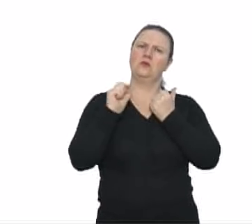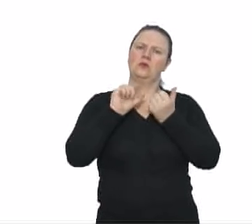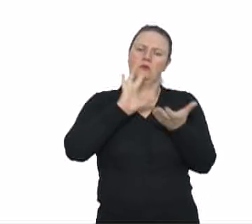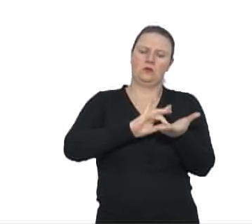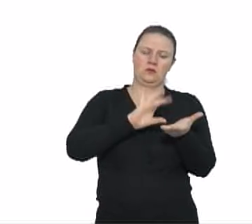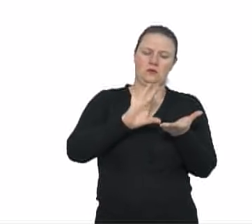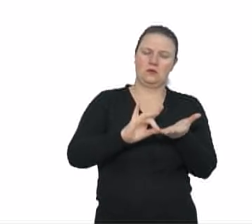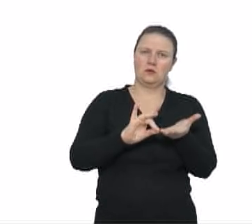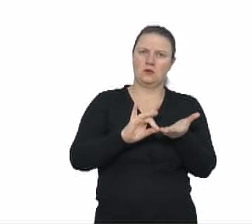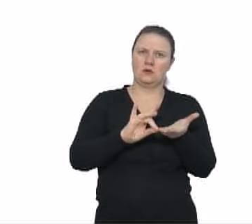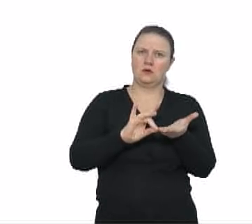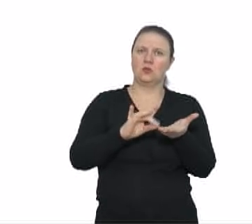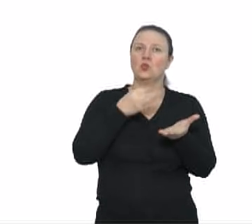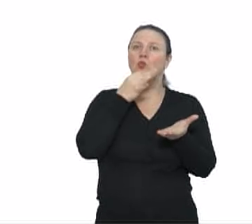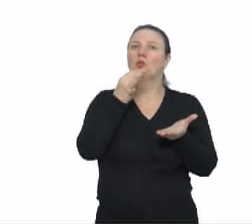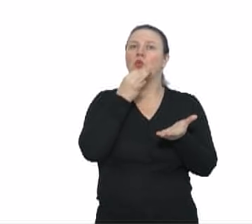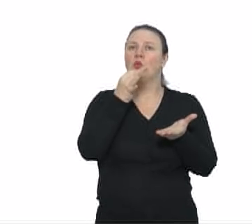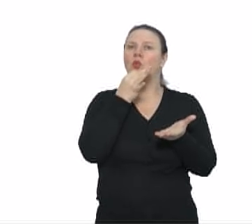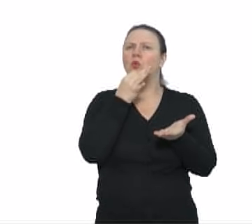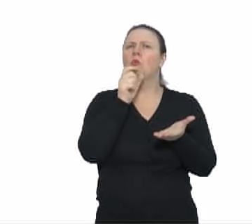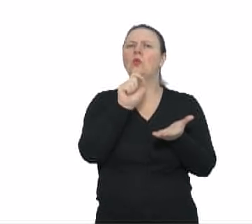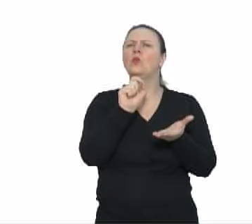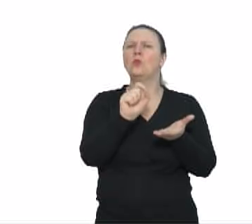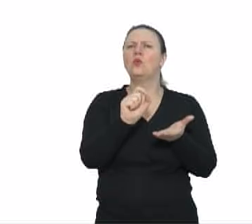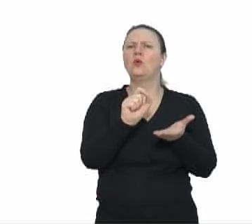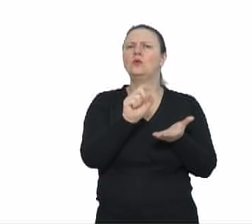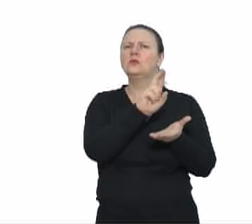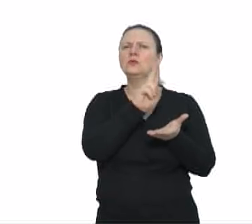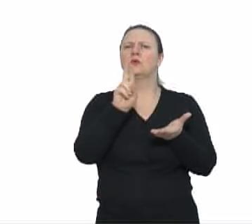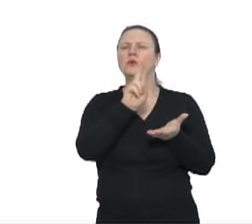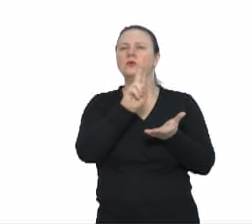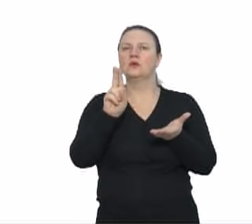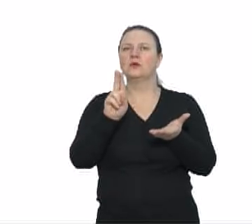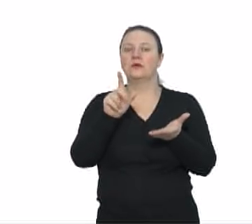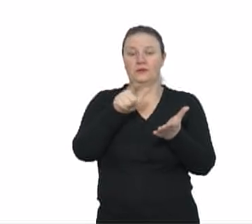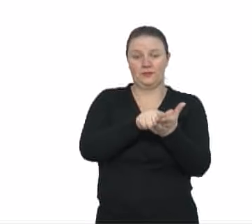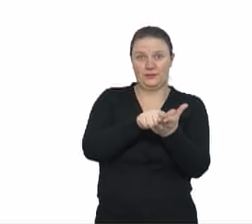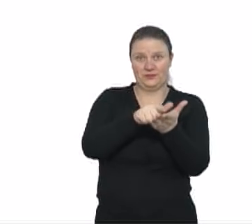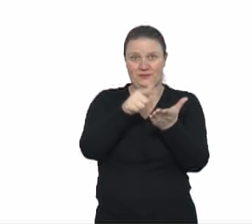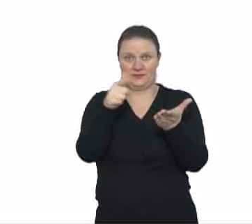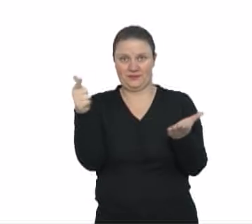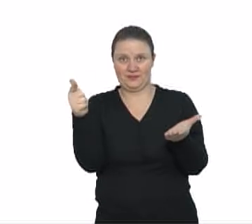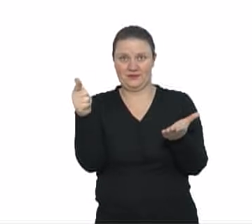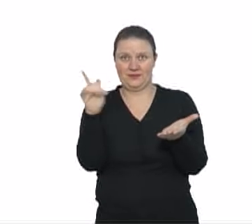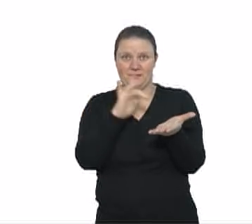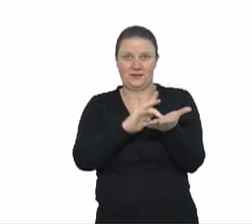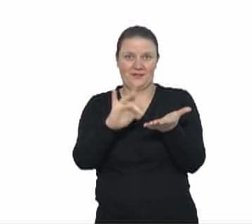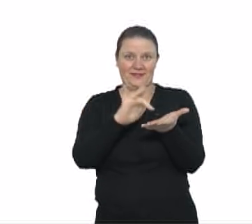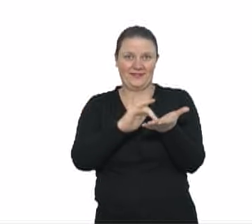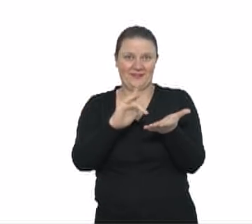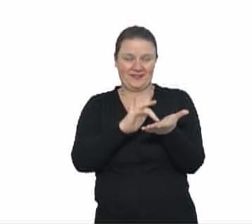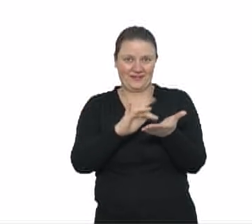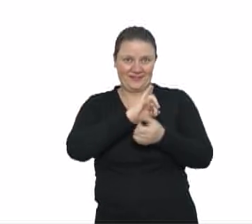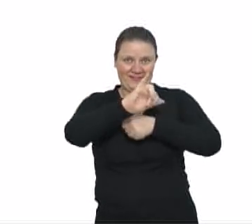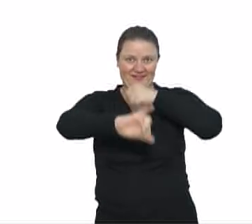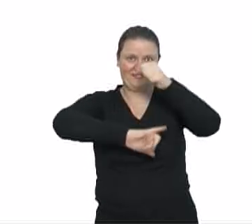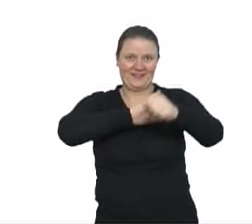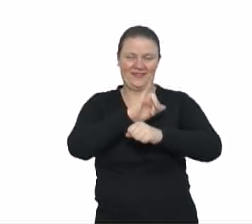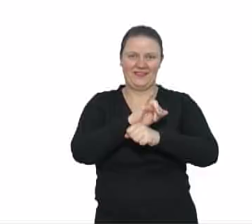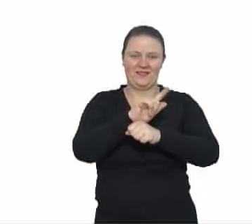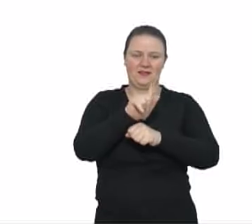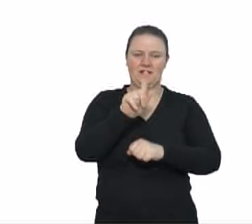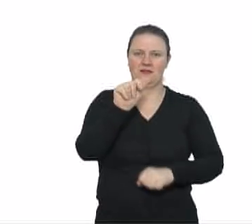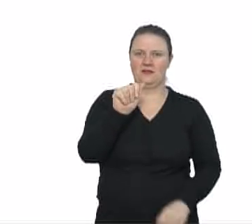de opinião foi publicado, veiculado e o nome da seção? Jornal Digital Gazeta do Povo, né? Se